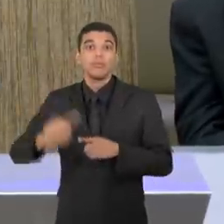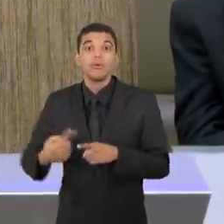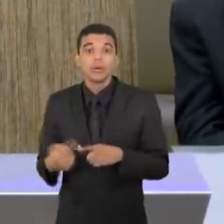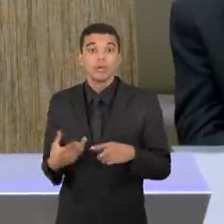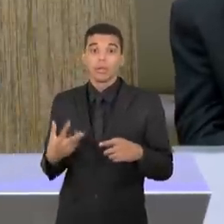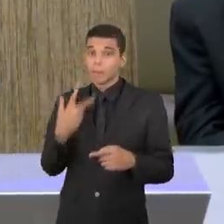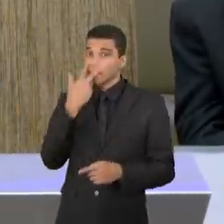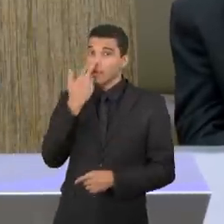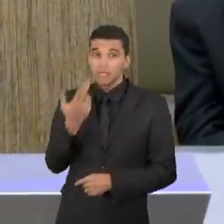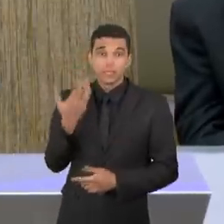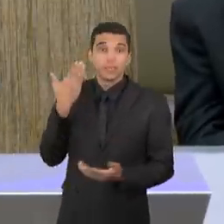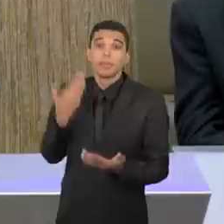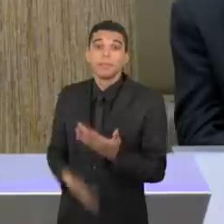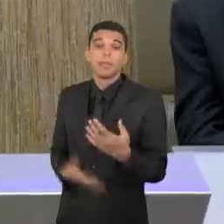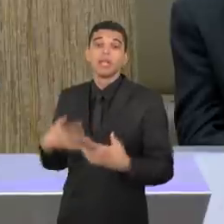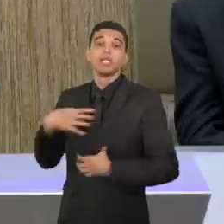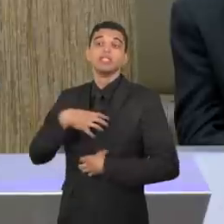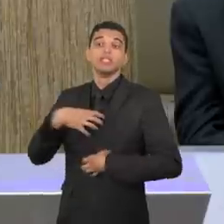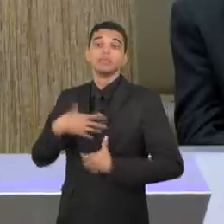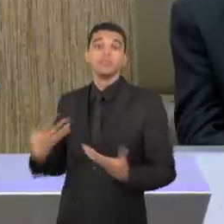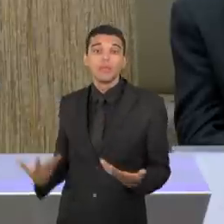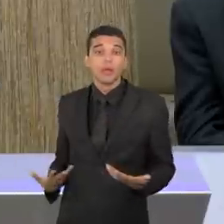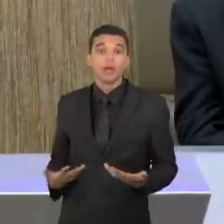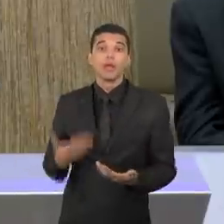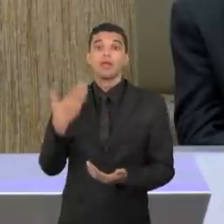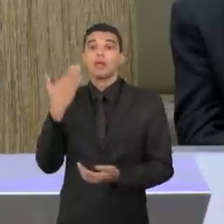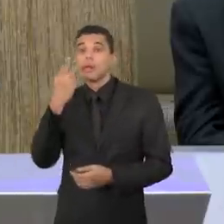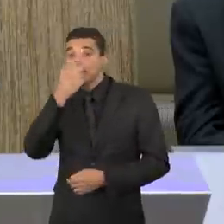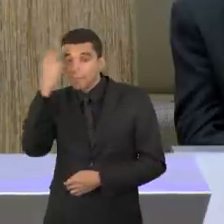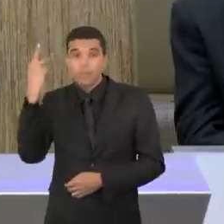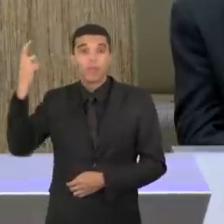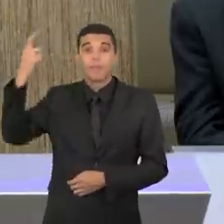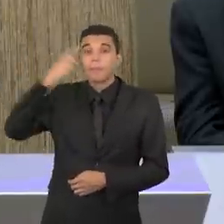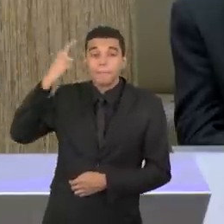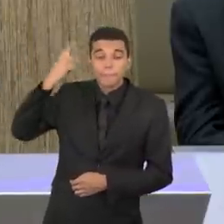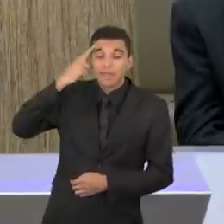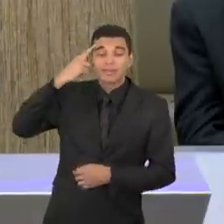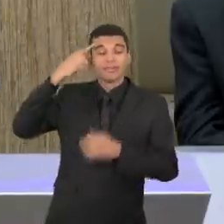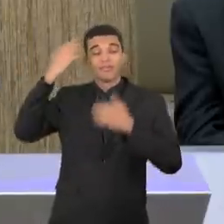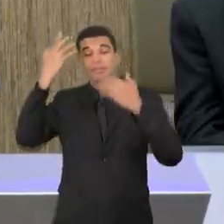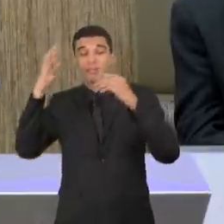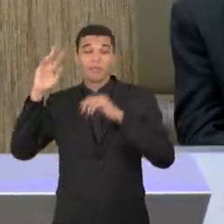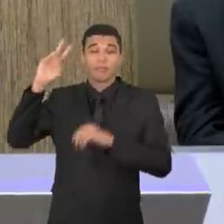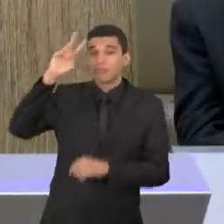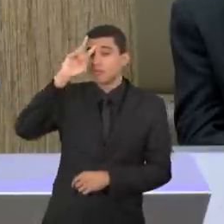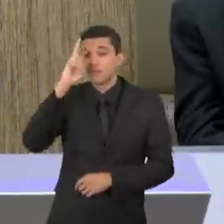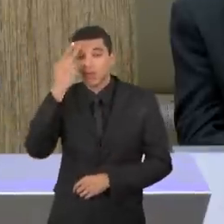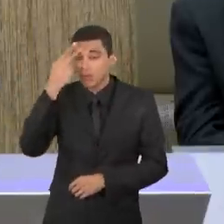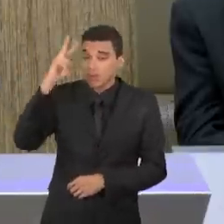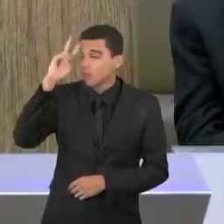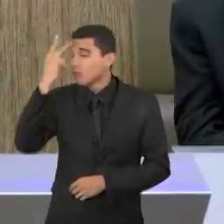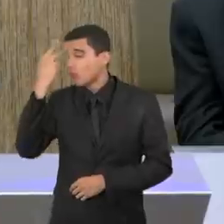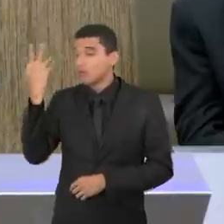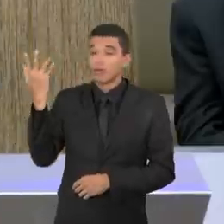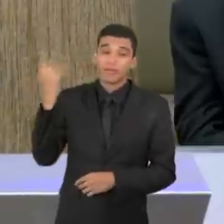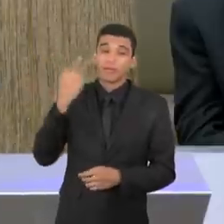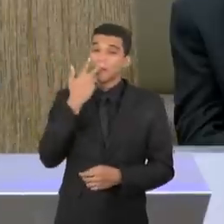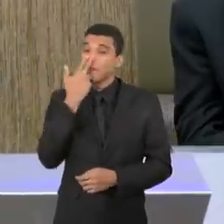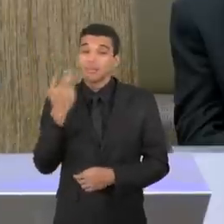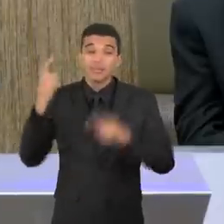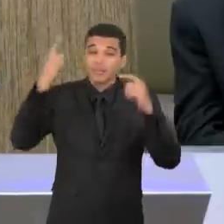tem senso, não tem noção, a razão não funciona bem, fica insensível às coisas. Aí